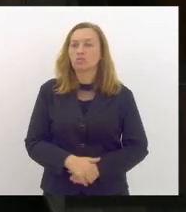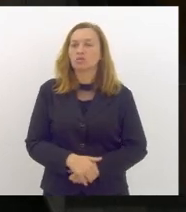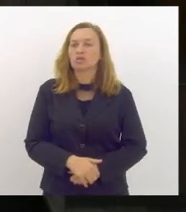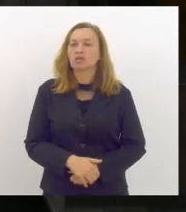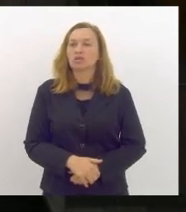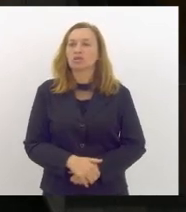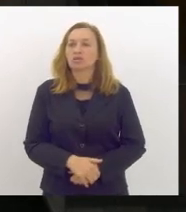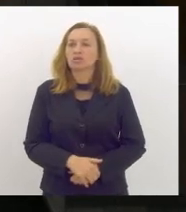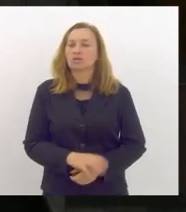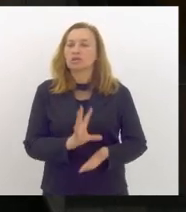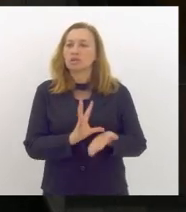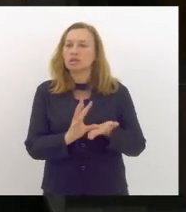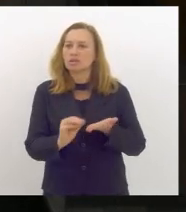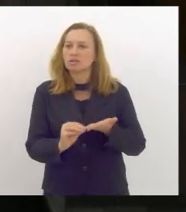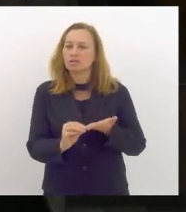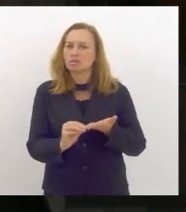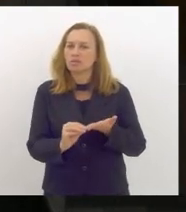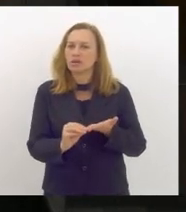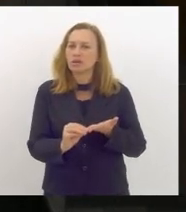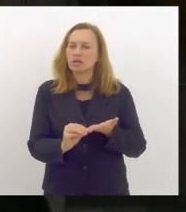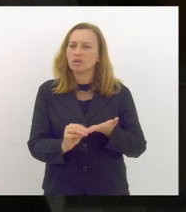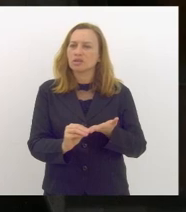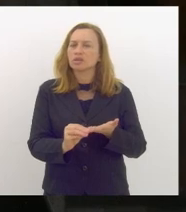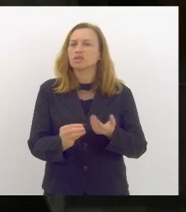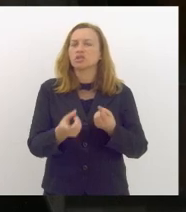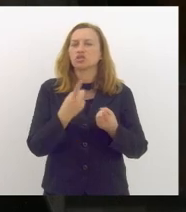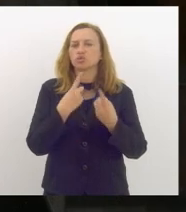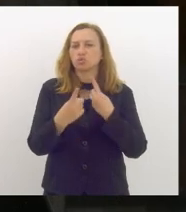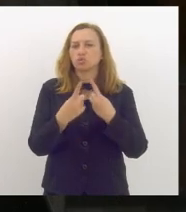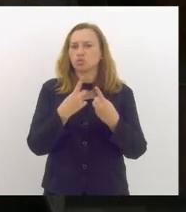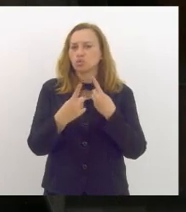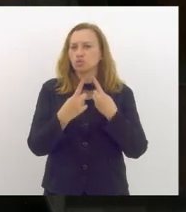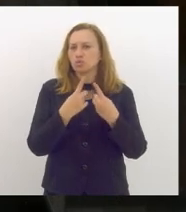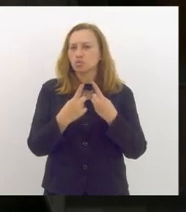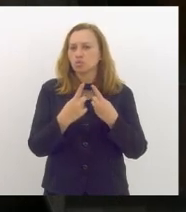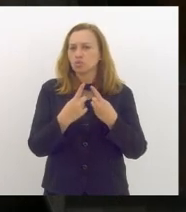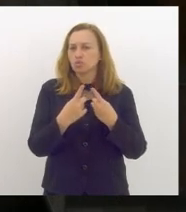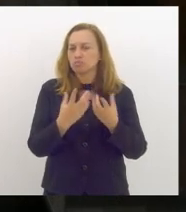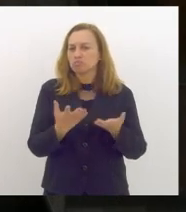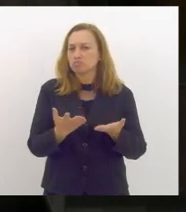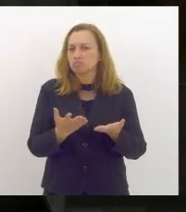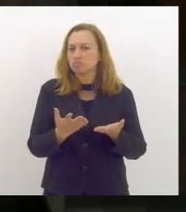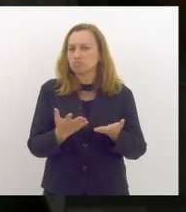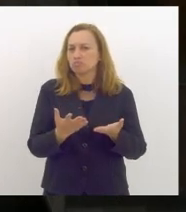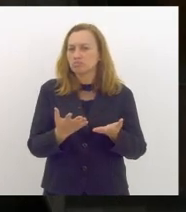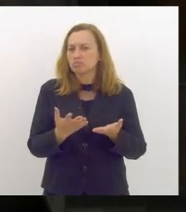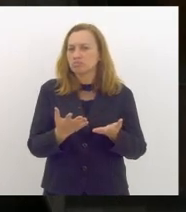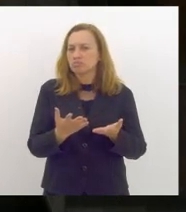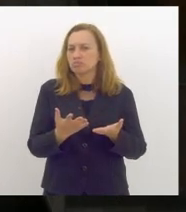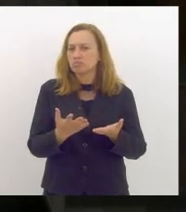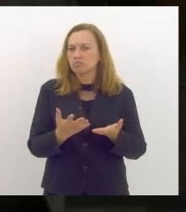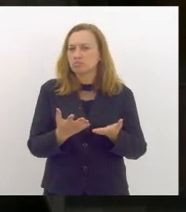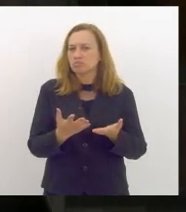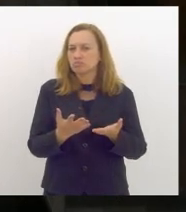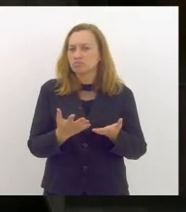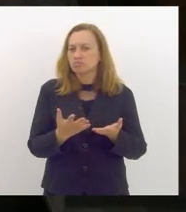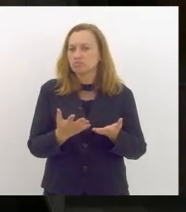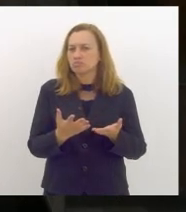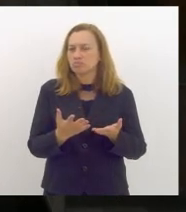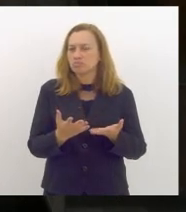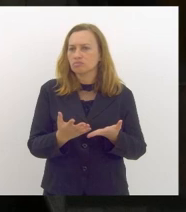e entre na pauta discutida as discussões e assegura a figura